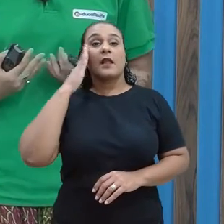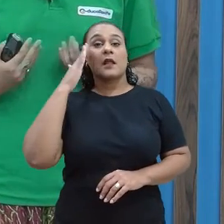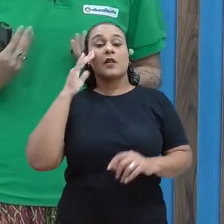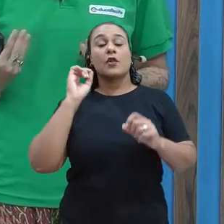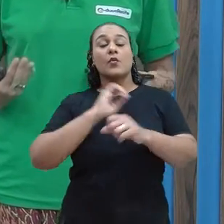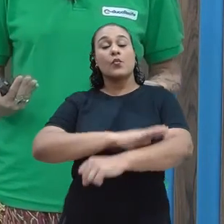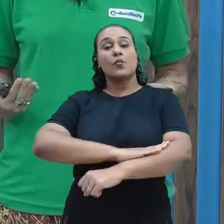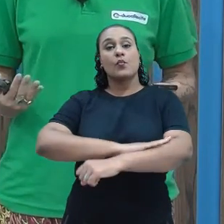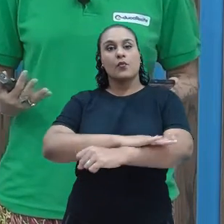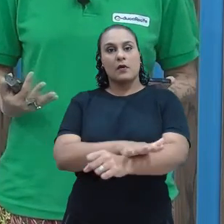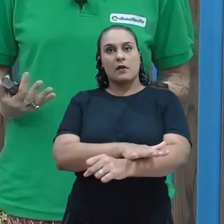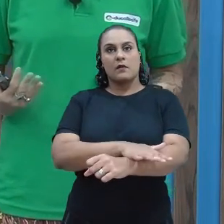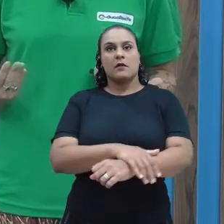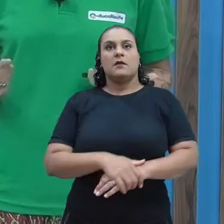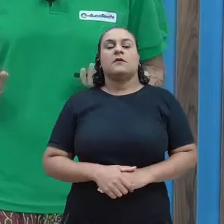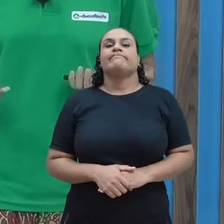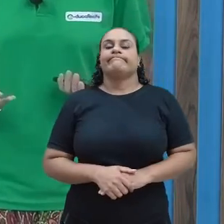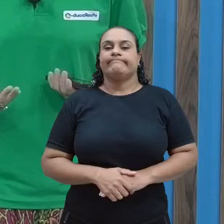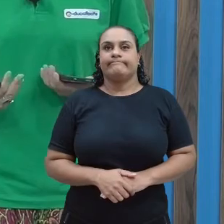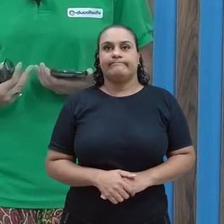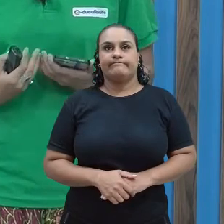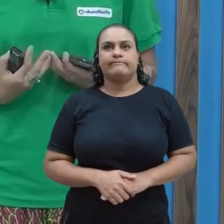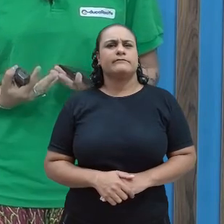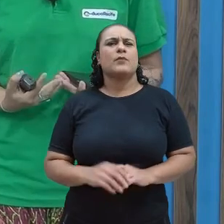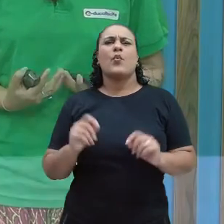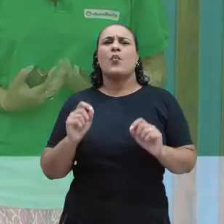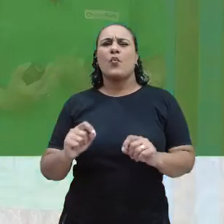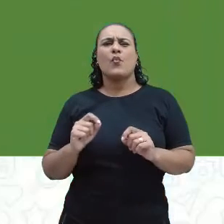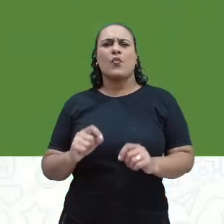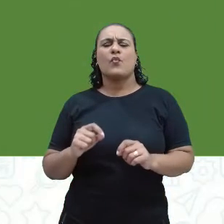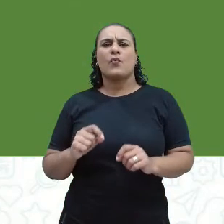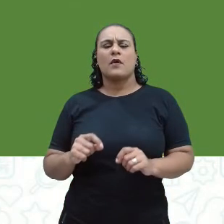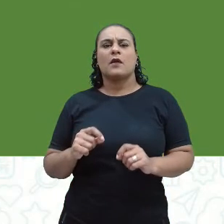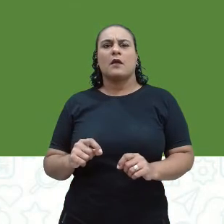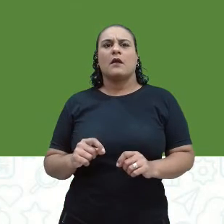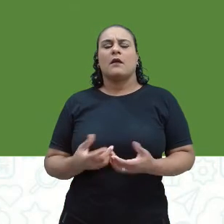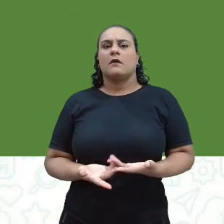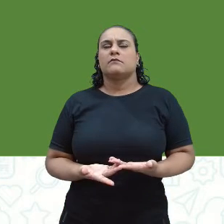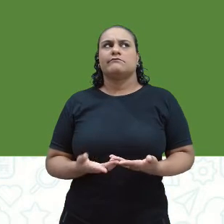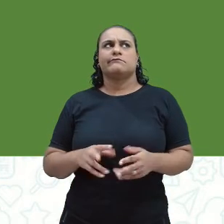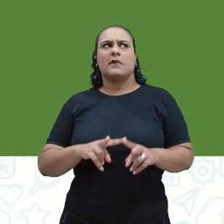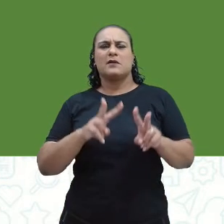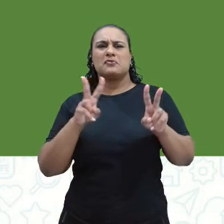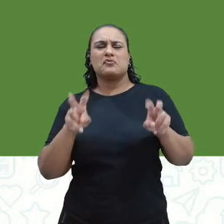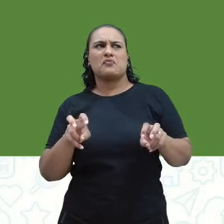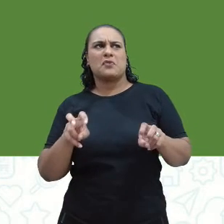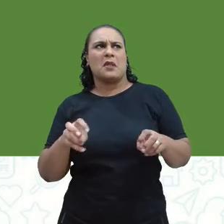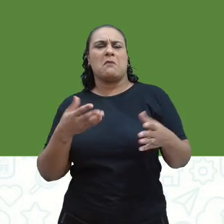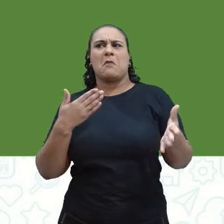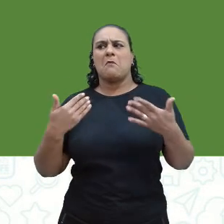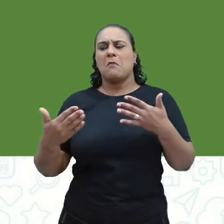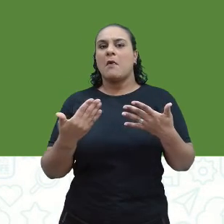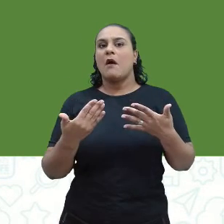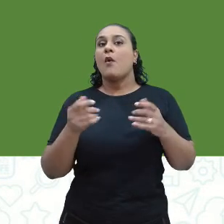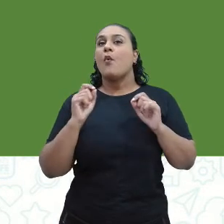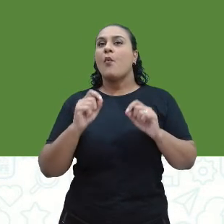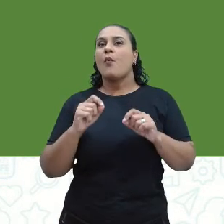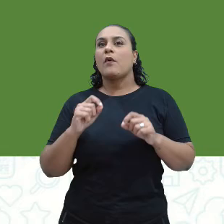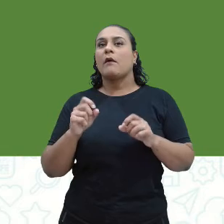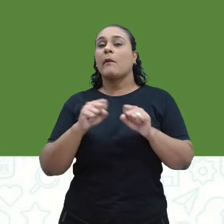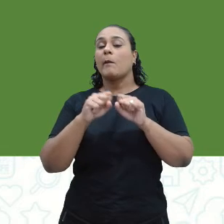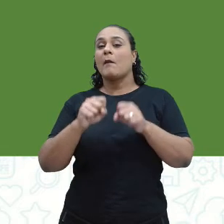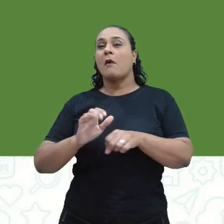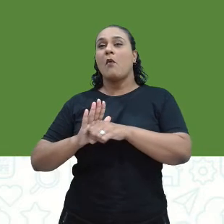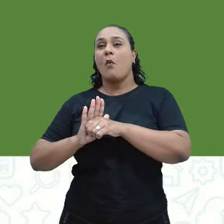Entendendo o racismo, né? Vamos entender aqui o que é, né? A gente fala tanto dessa questão do racismo. O racismo é um sistema